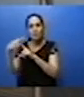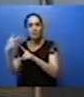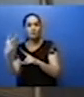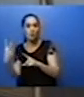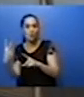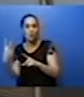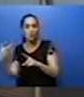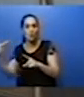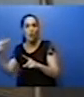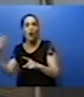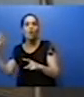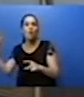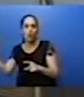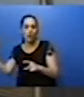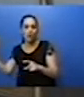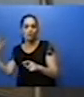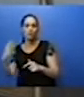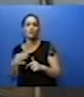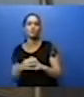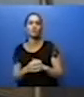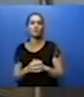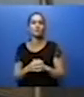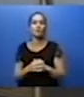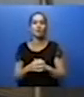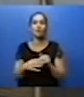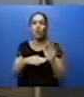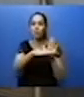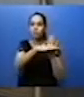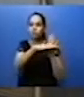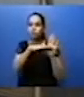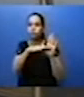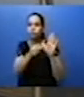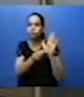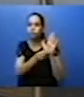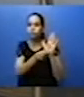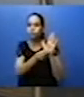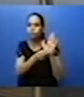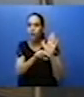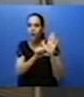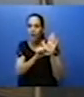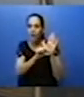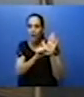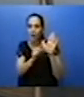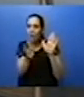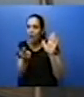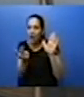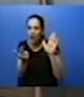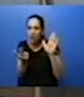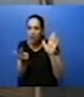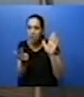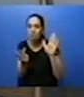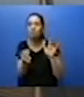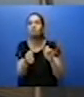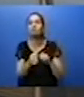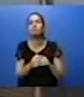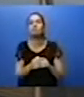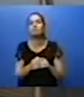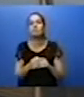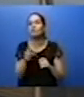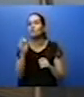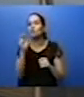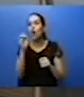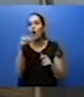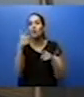ok denominadores iguais esquece o denominador de virgem os